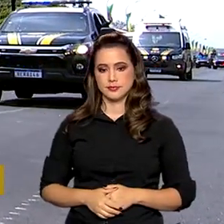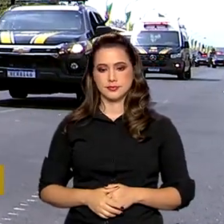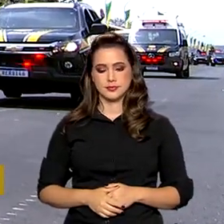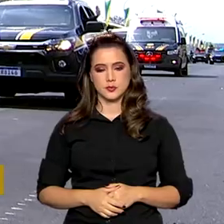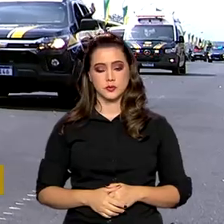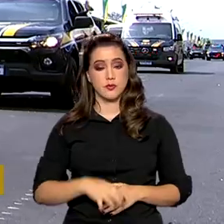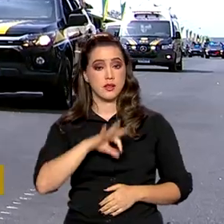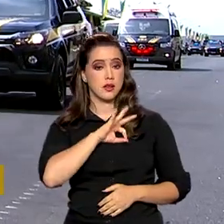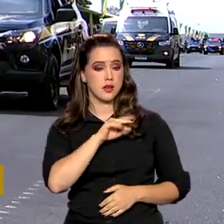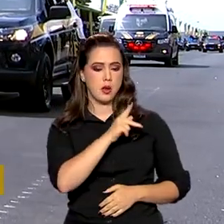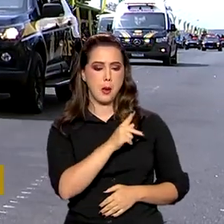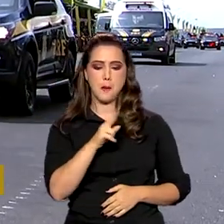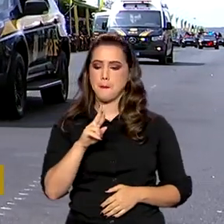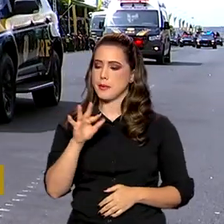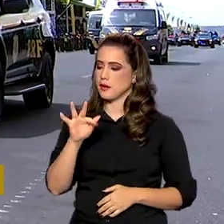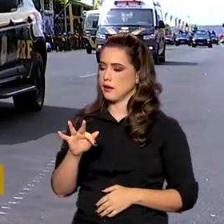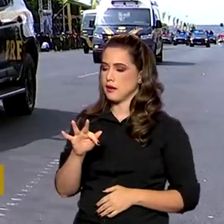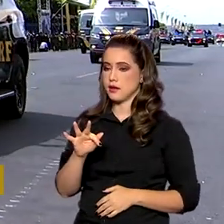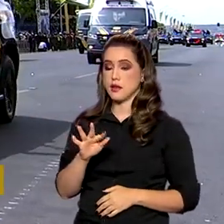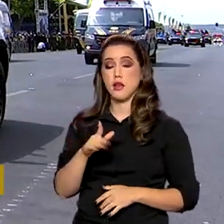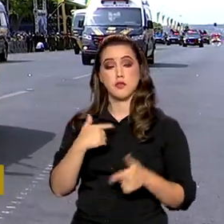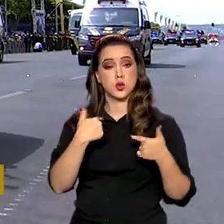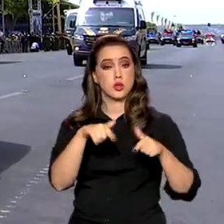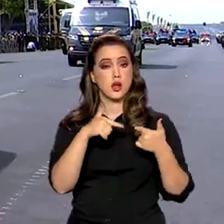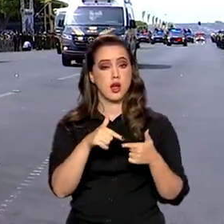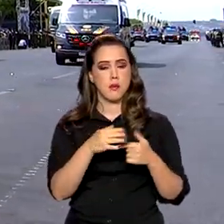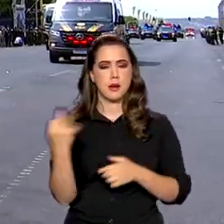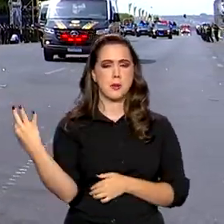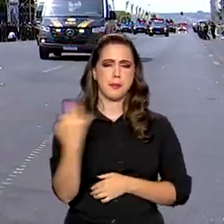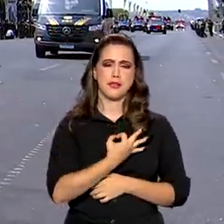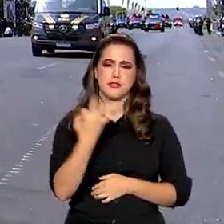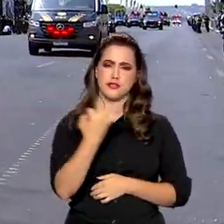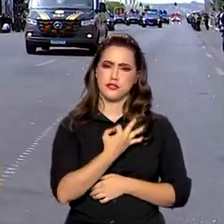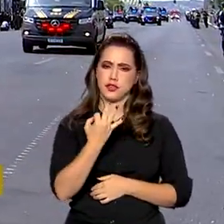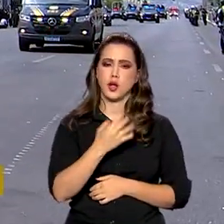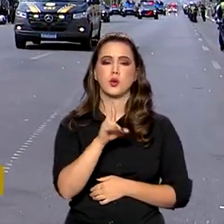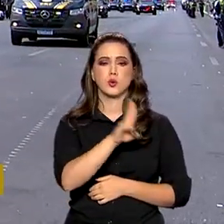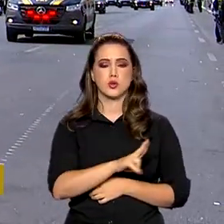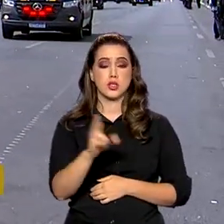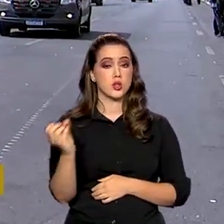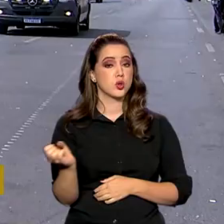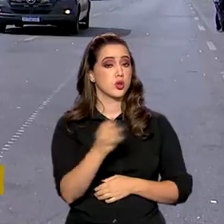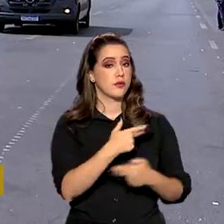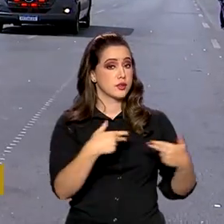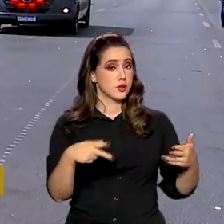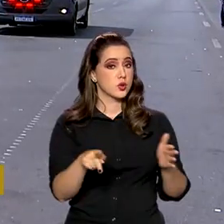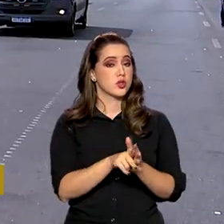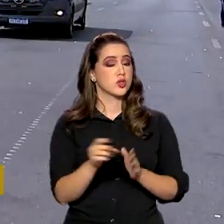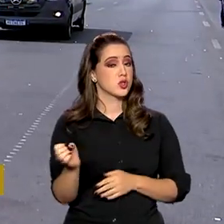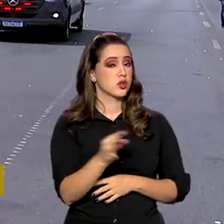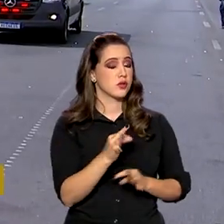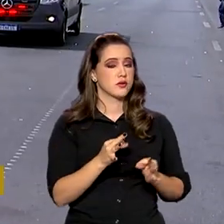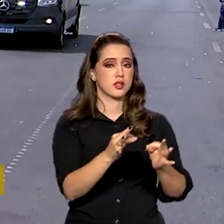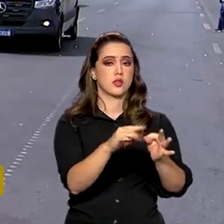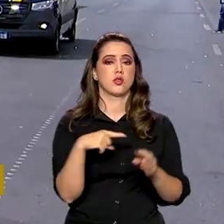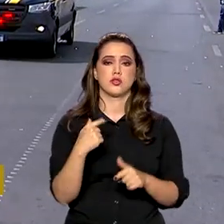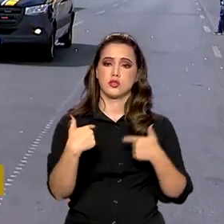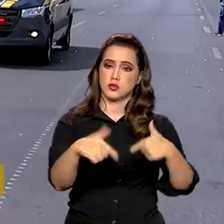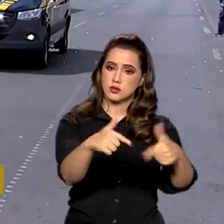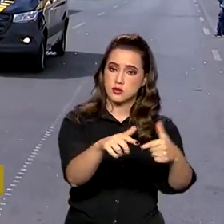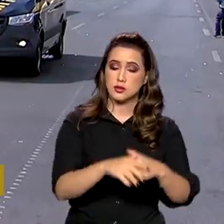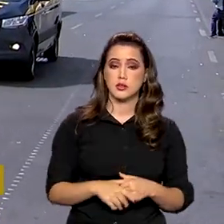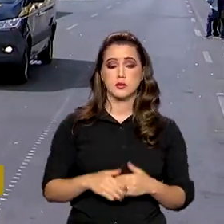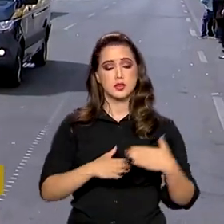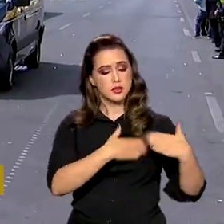A Polícia Rodoviária Federal desempenha um trabalho de excelência no emprego de novos equipamentos e tecnologias em suas operações.